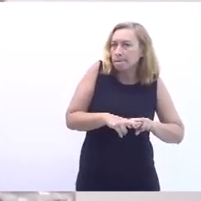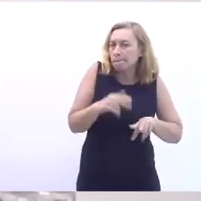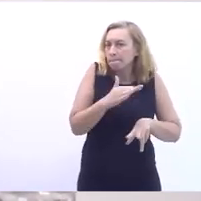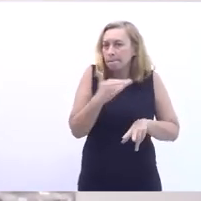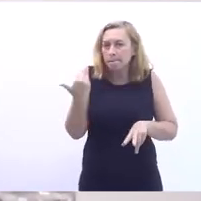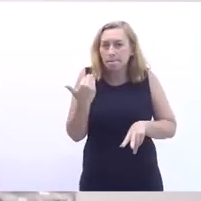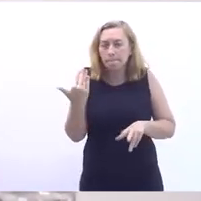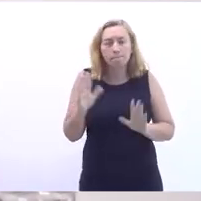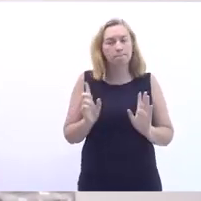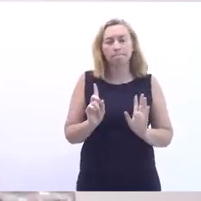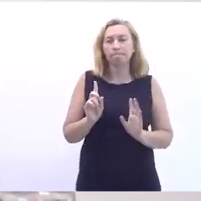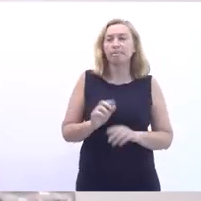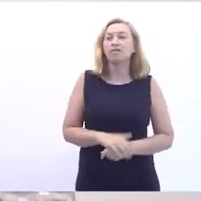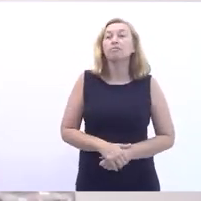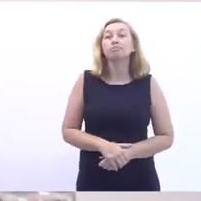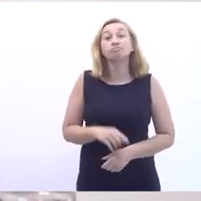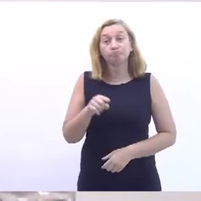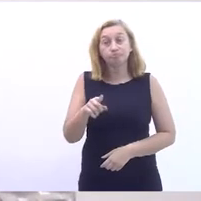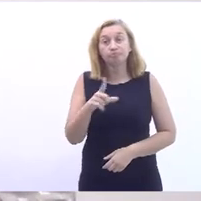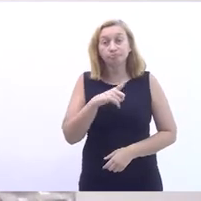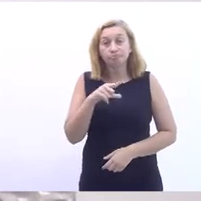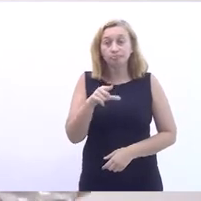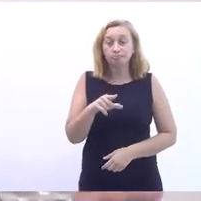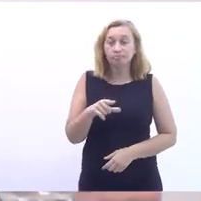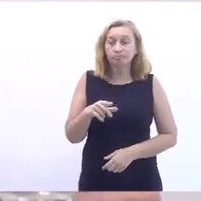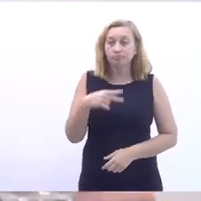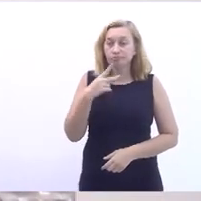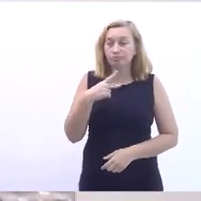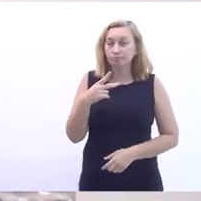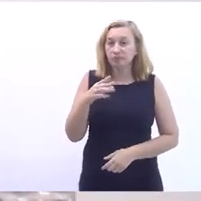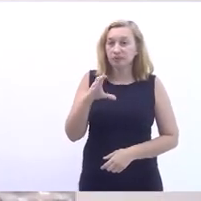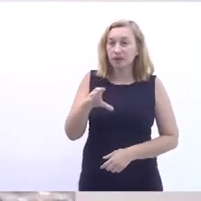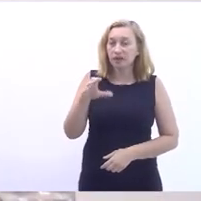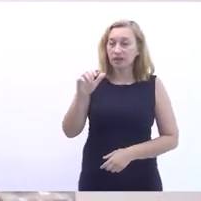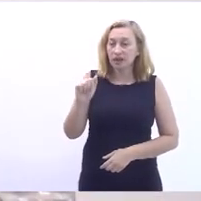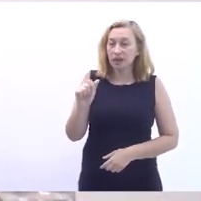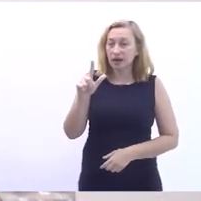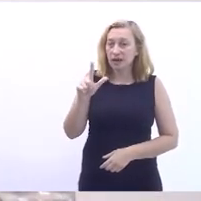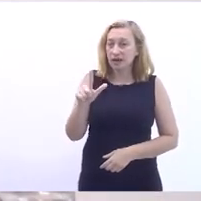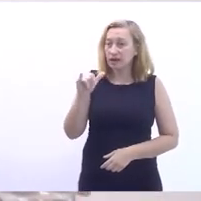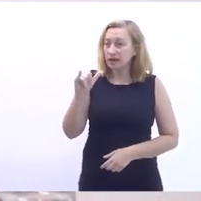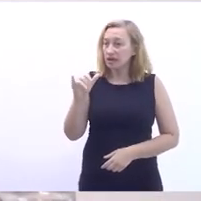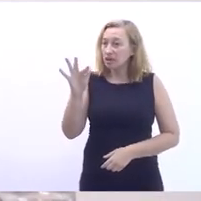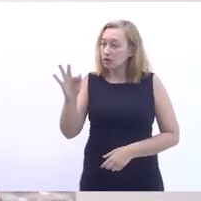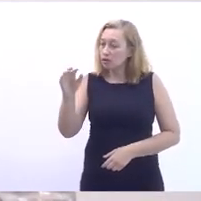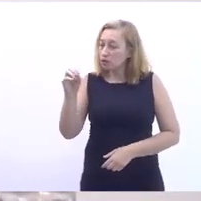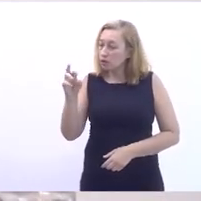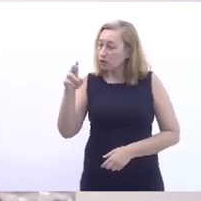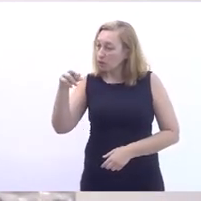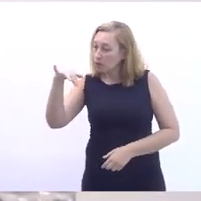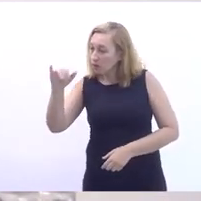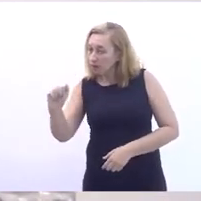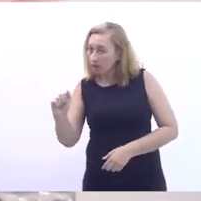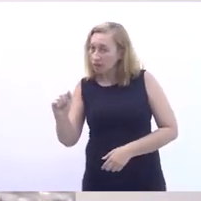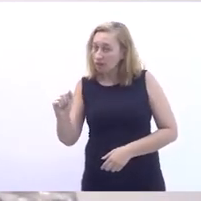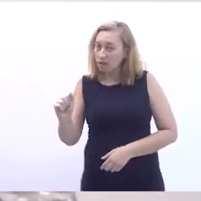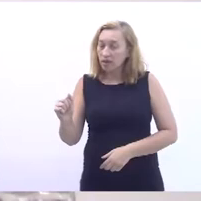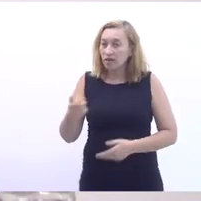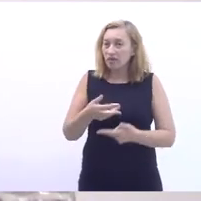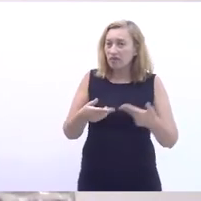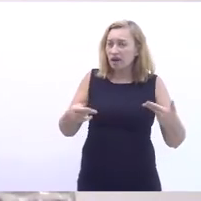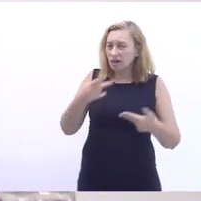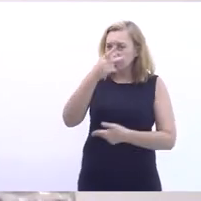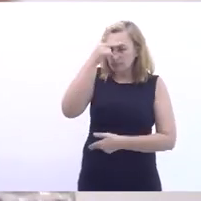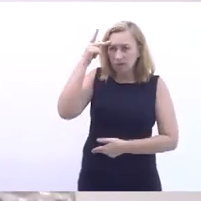assassinadas determinadas assim você tem ali para falar da Califórnia é Hip gerações de famílias de